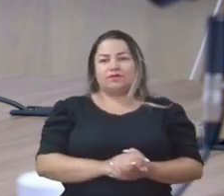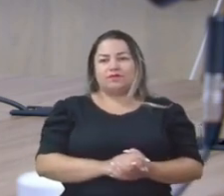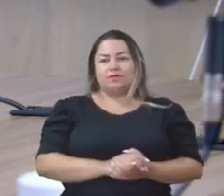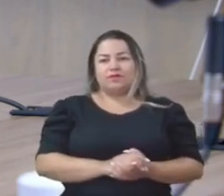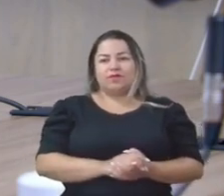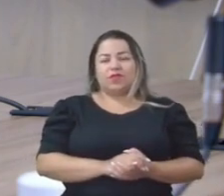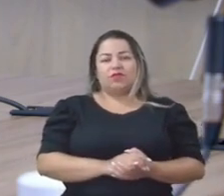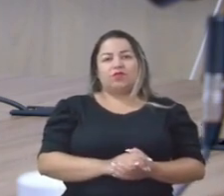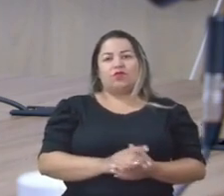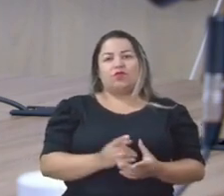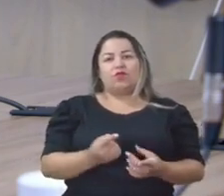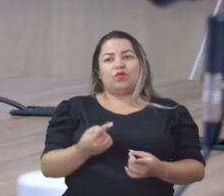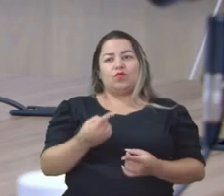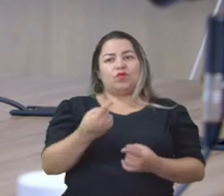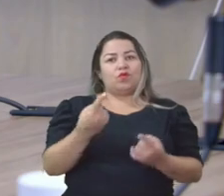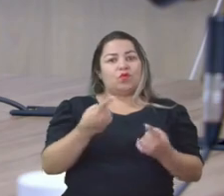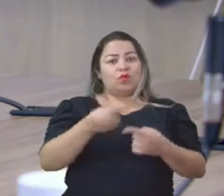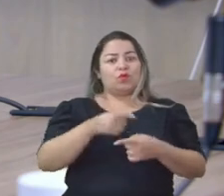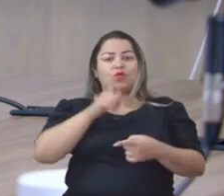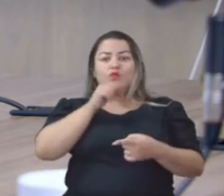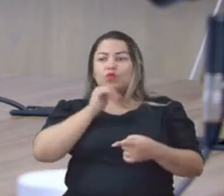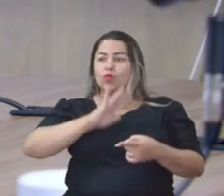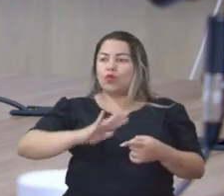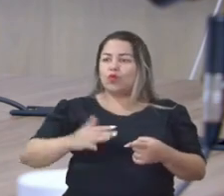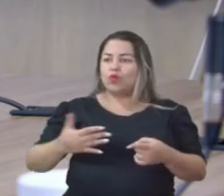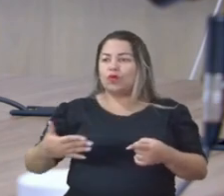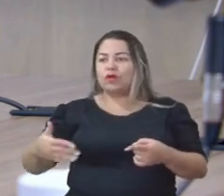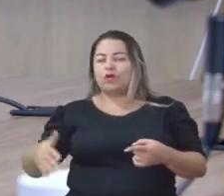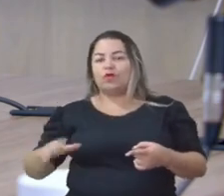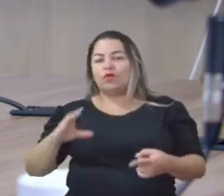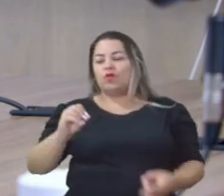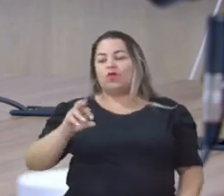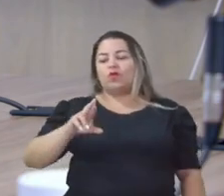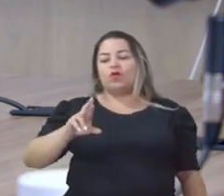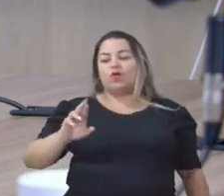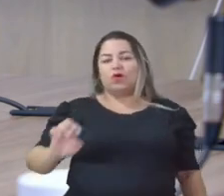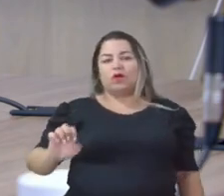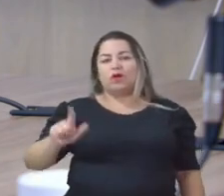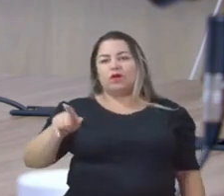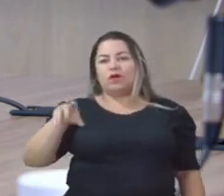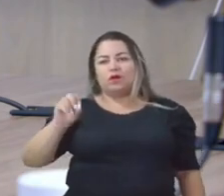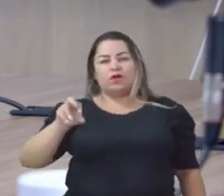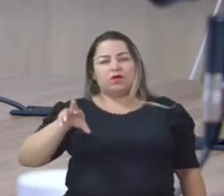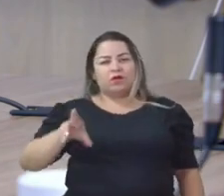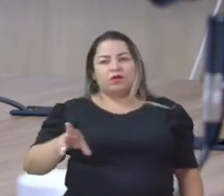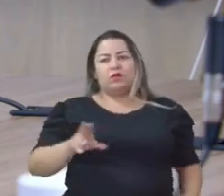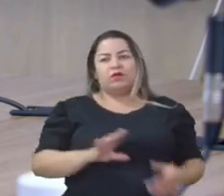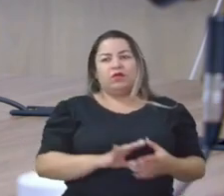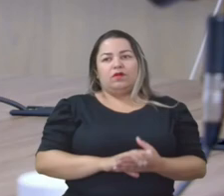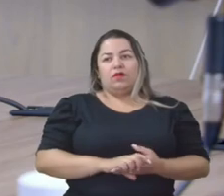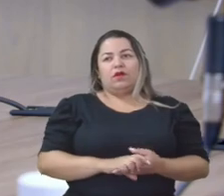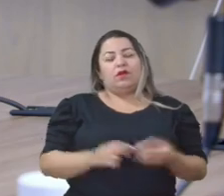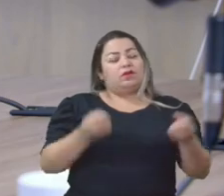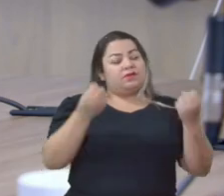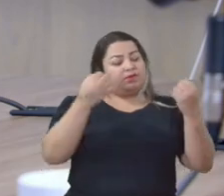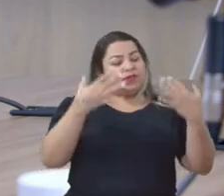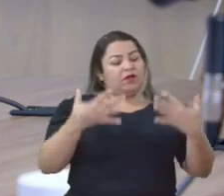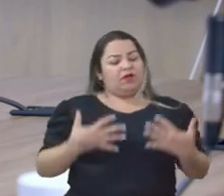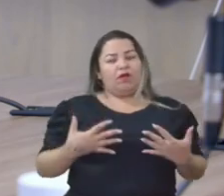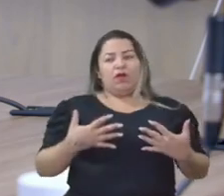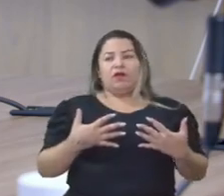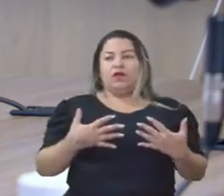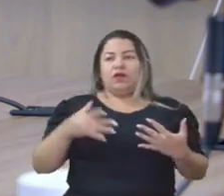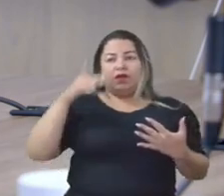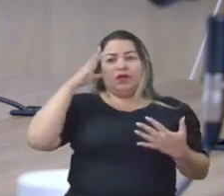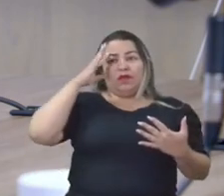do lado contrário do córrego, contra o córrego, entre várias pedrinhas. E aí, trazendo, ele explicando, né, assim, que